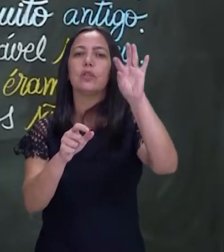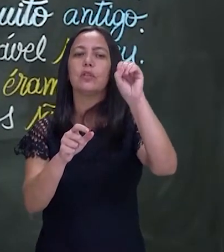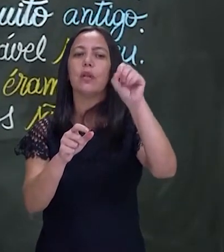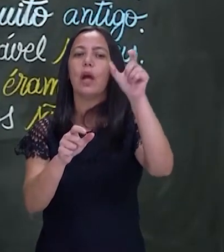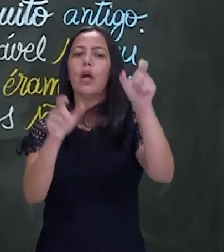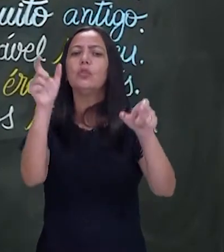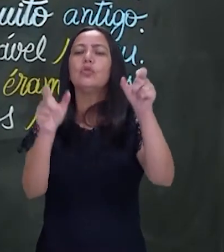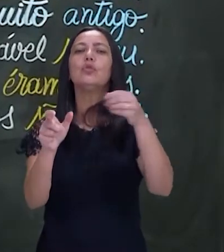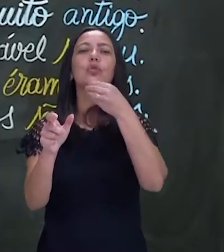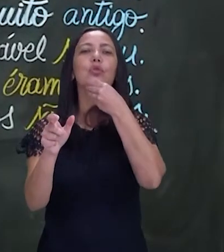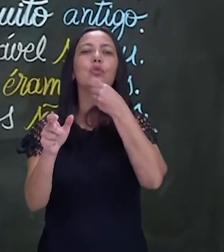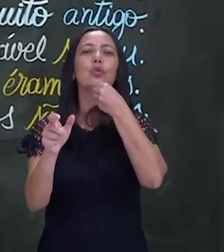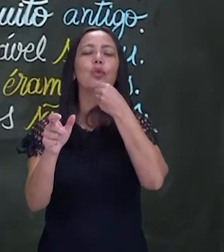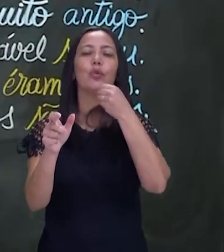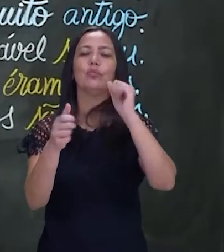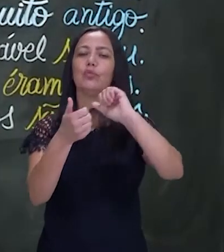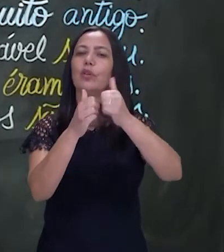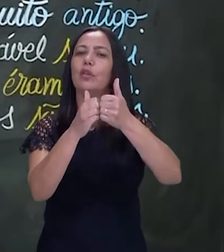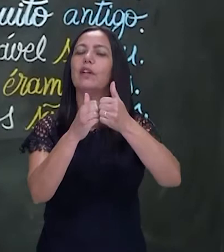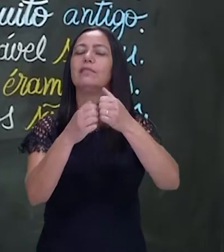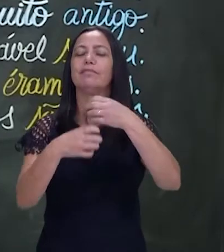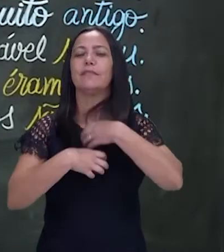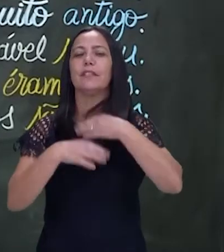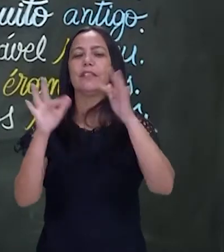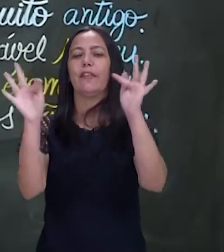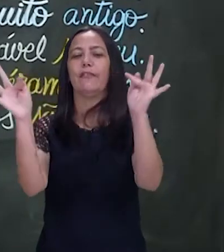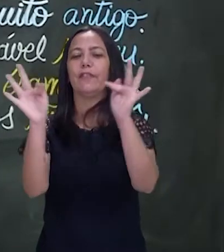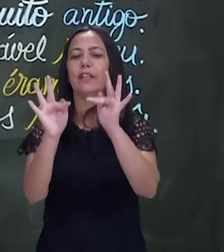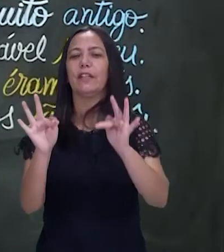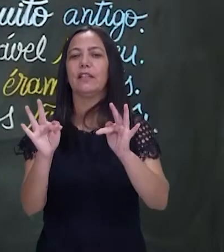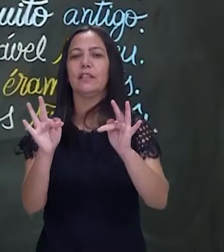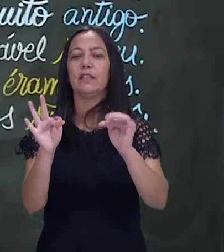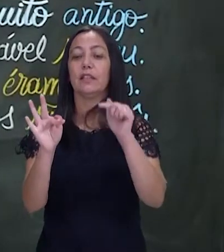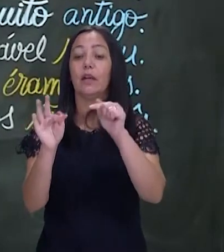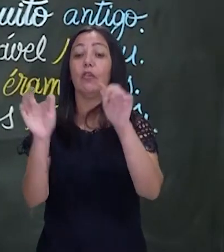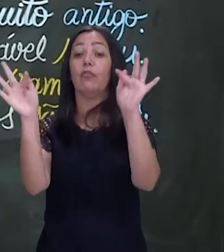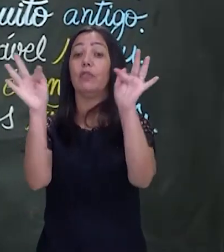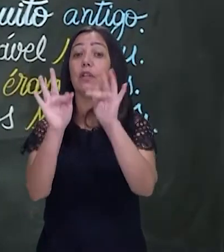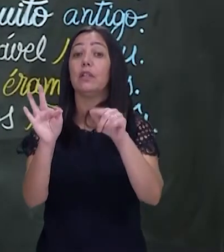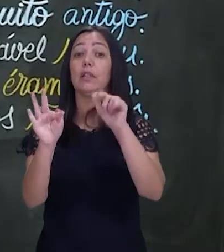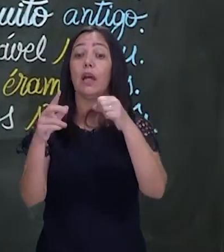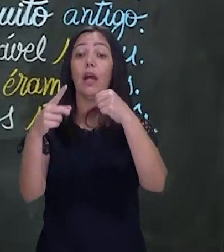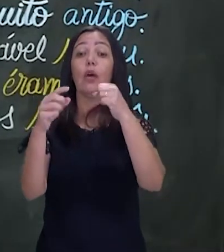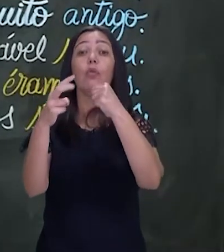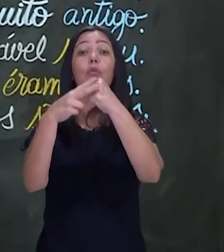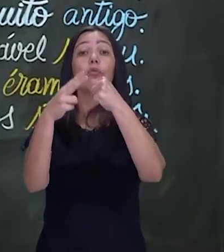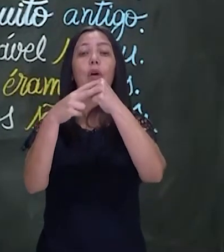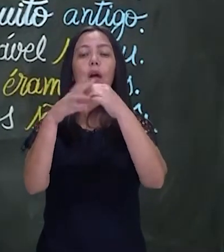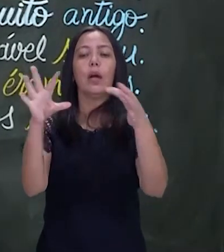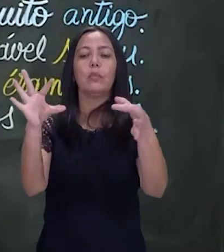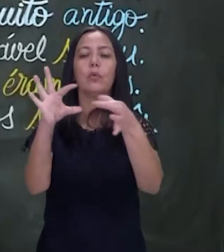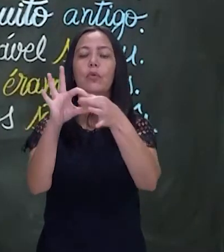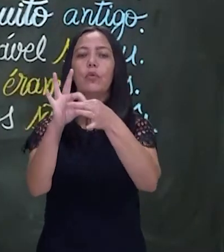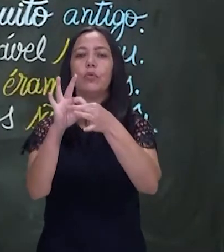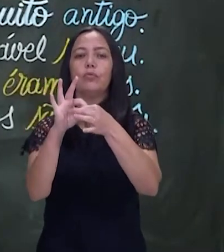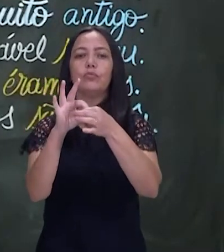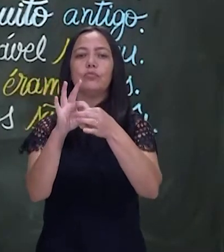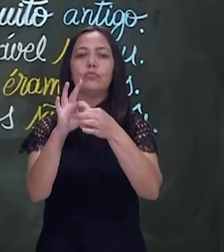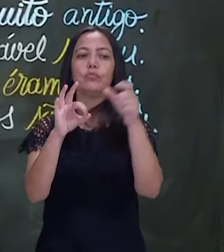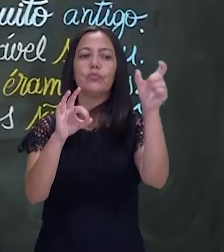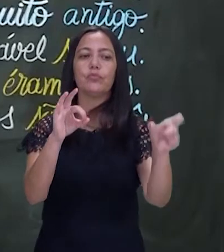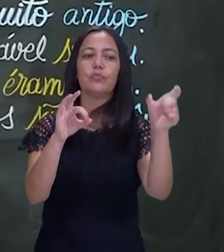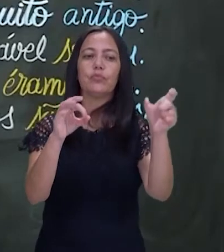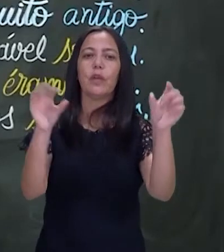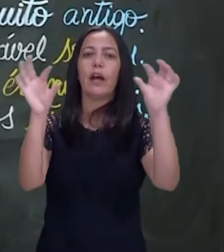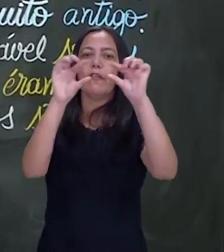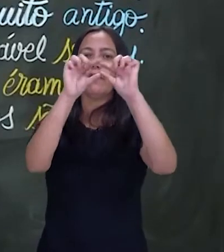felizes. Esse elemento em amarelo aqui em destaque é o verbo de ligação, o verbo estar. Ele une o sujeito jogadores, o